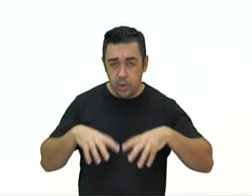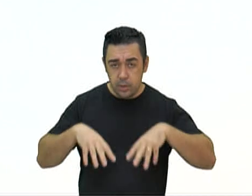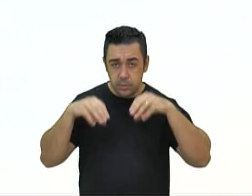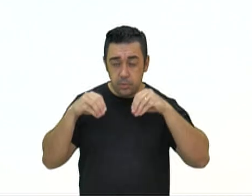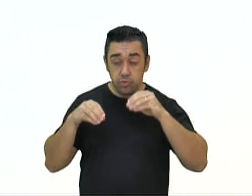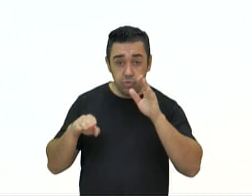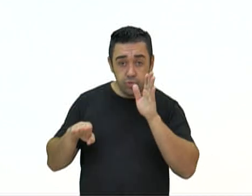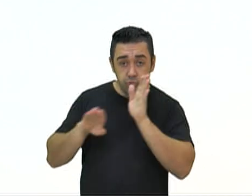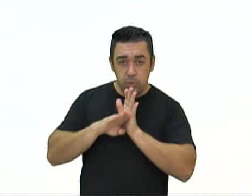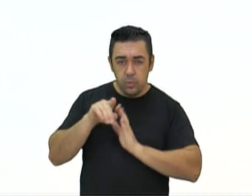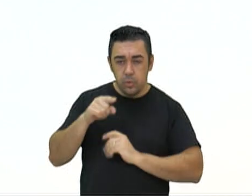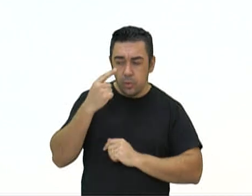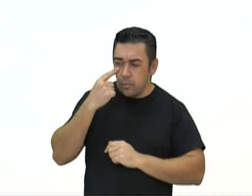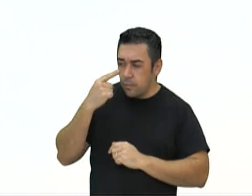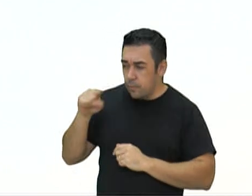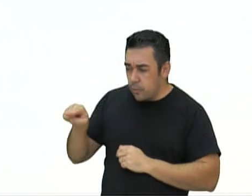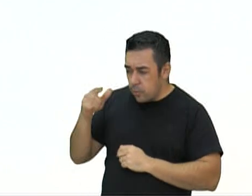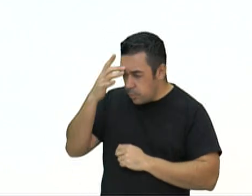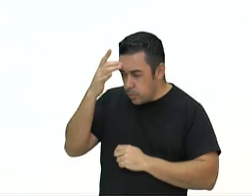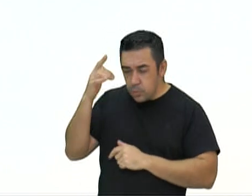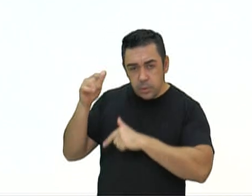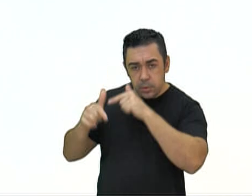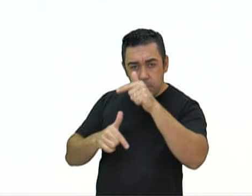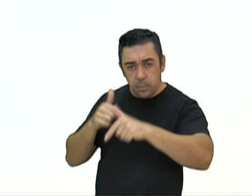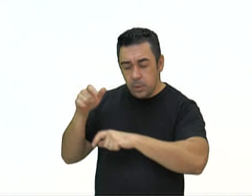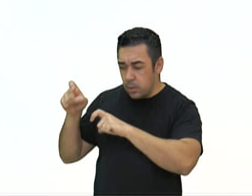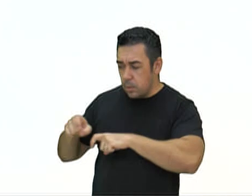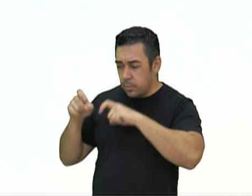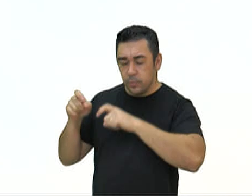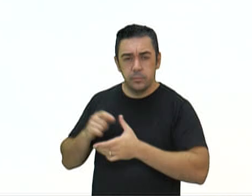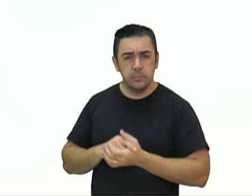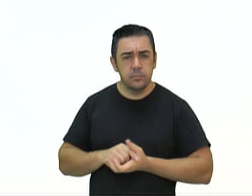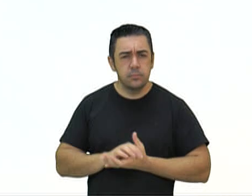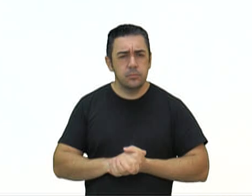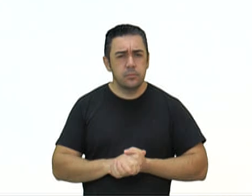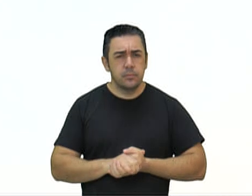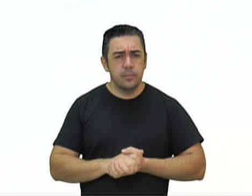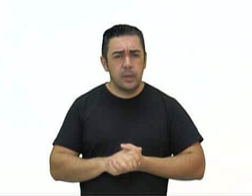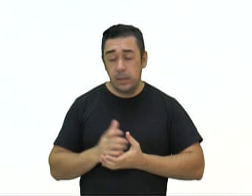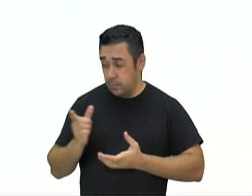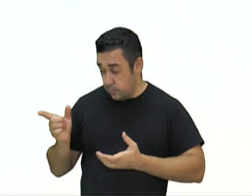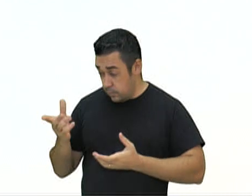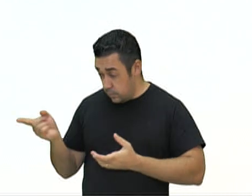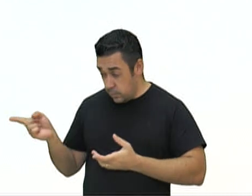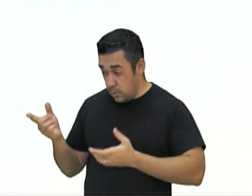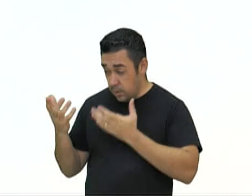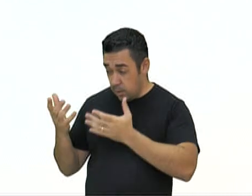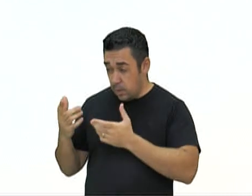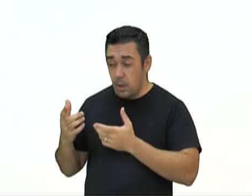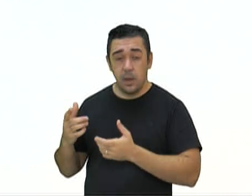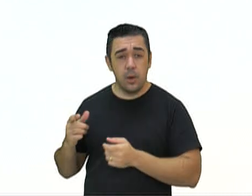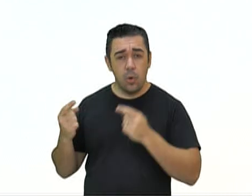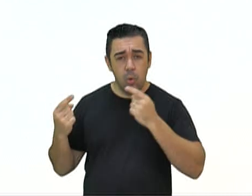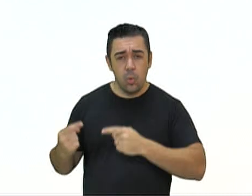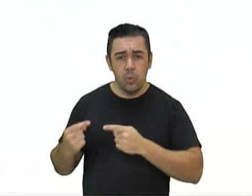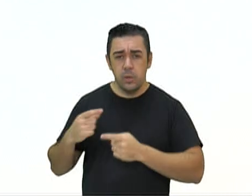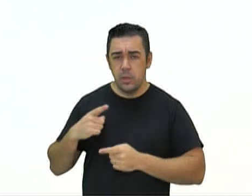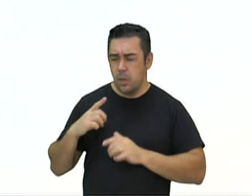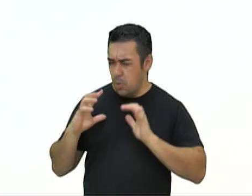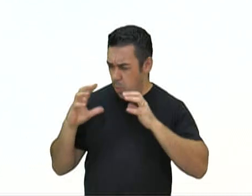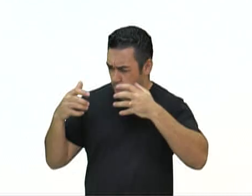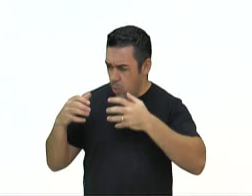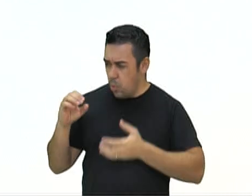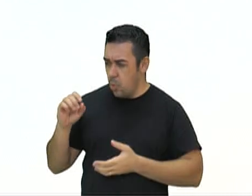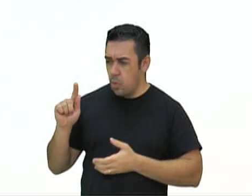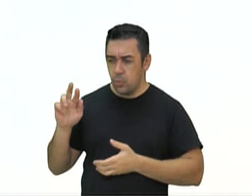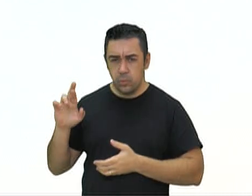lá chegou, viu os camponeses, a quem disse: "Se querem livrar-se do ogre malvado, quando o rei